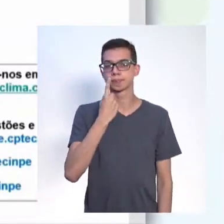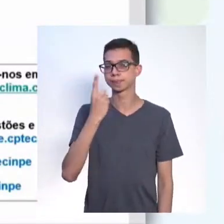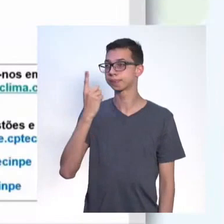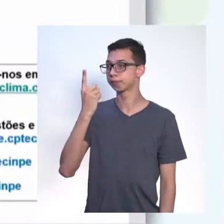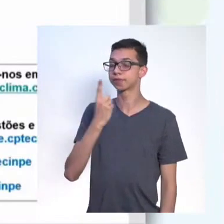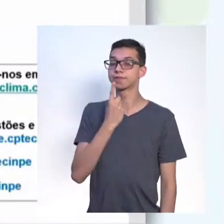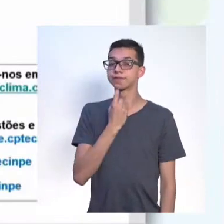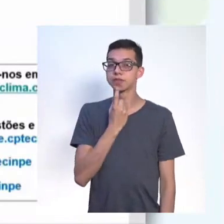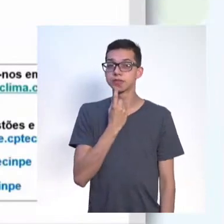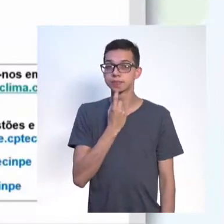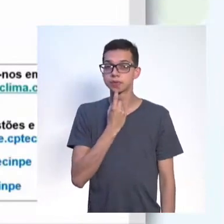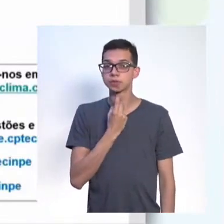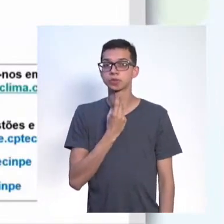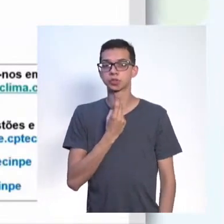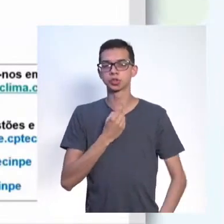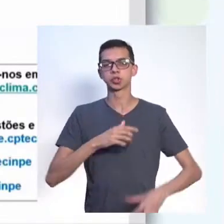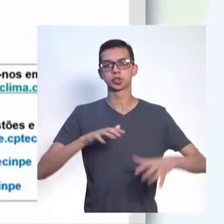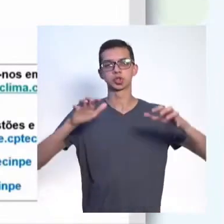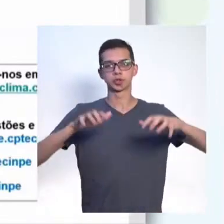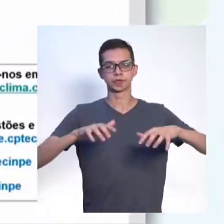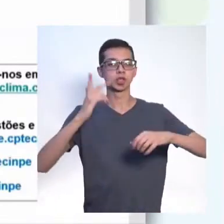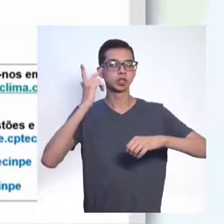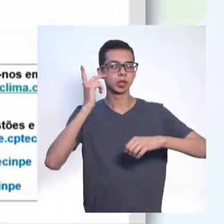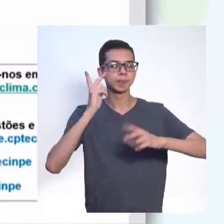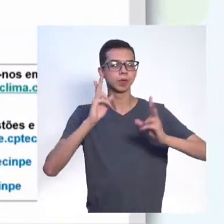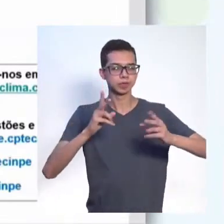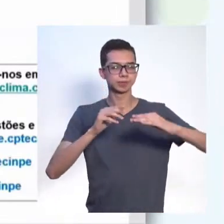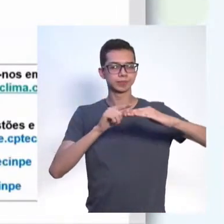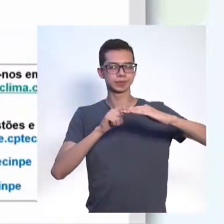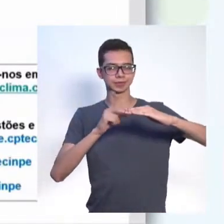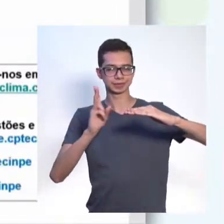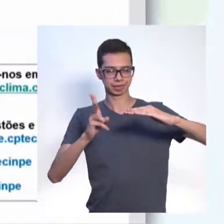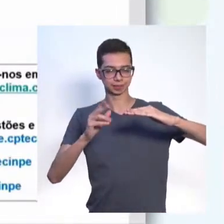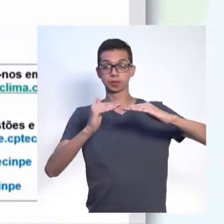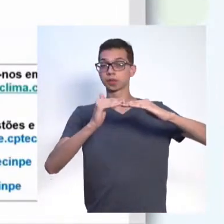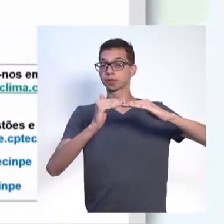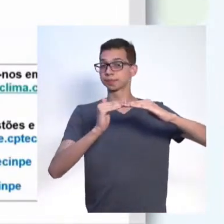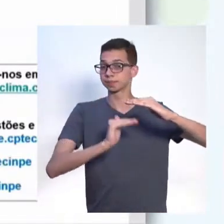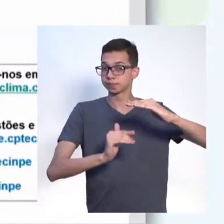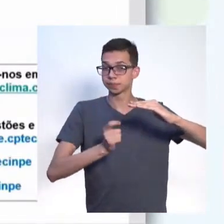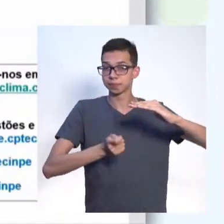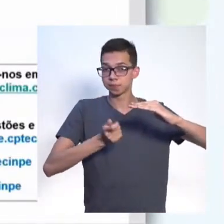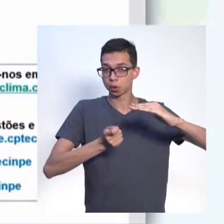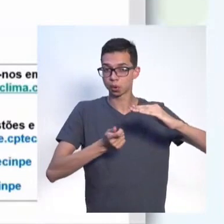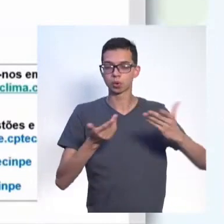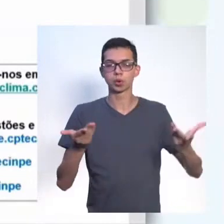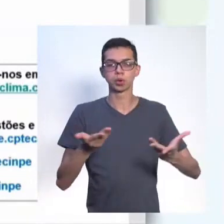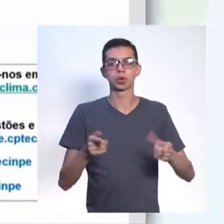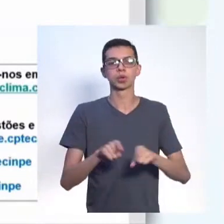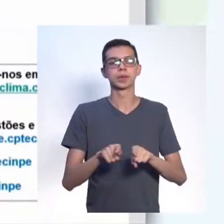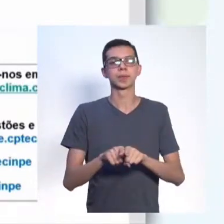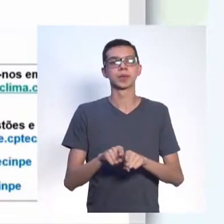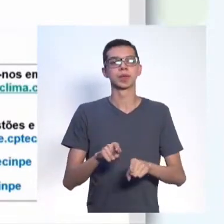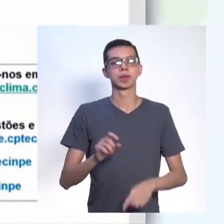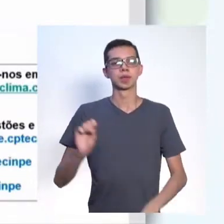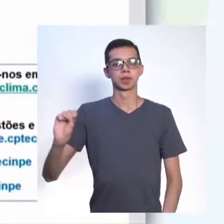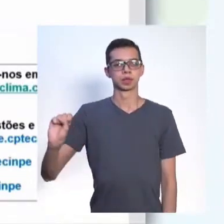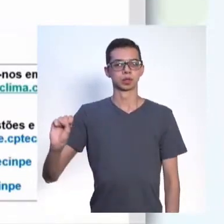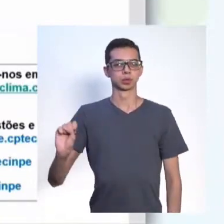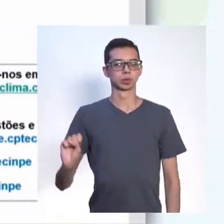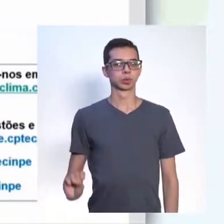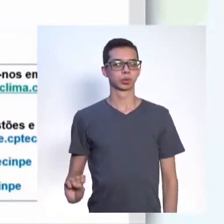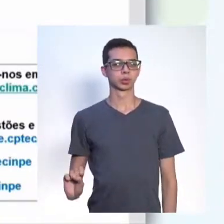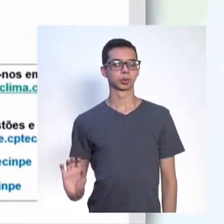maior probabilidade de chuvas abaixo da média. E, por outro lado, uma pequena região mais para o sul do Rio Grande